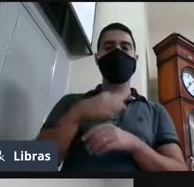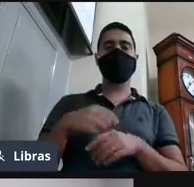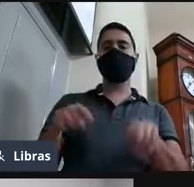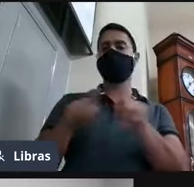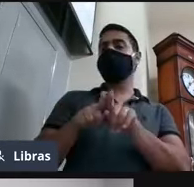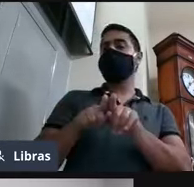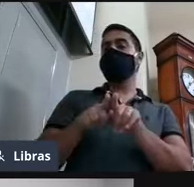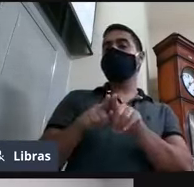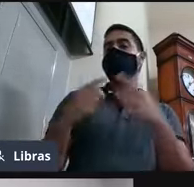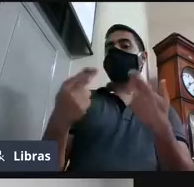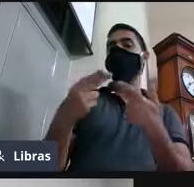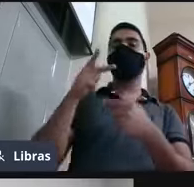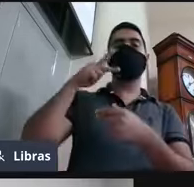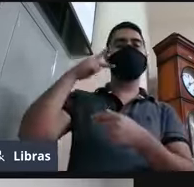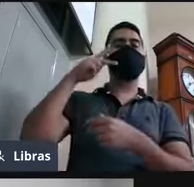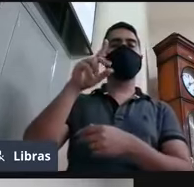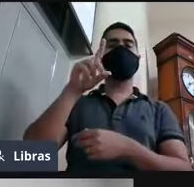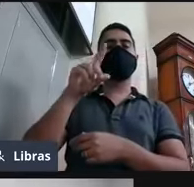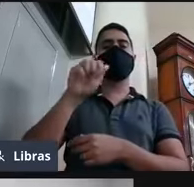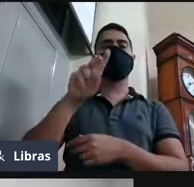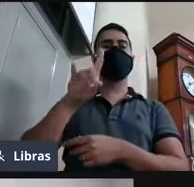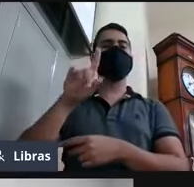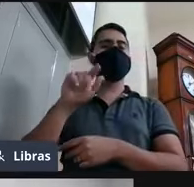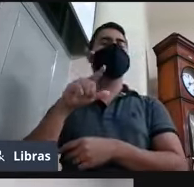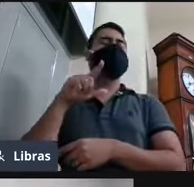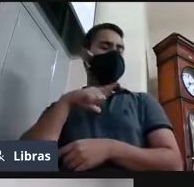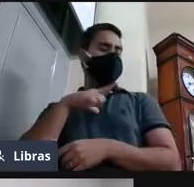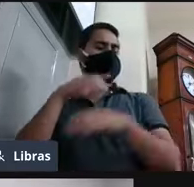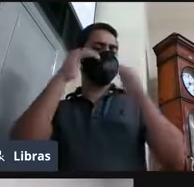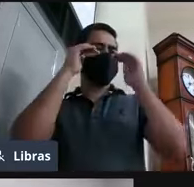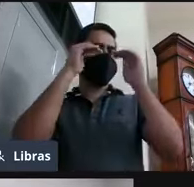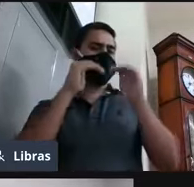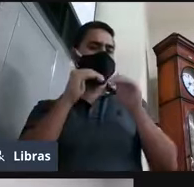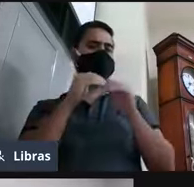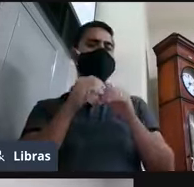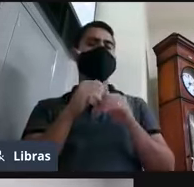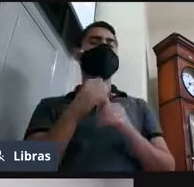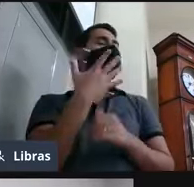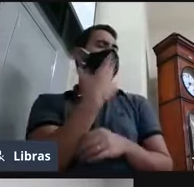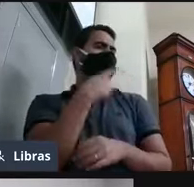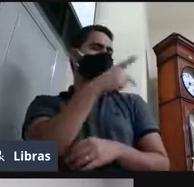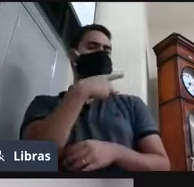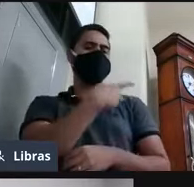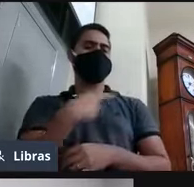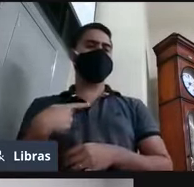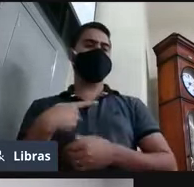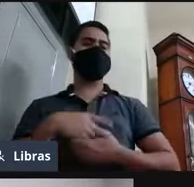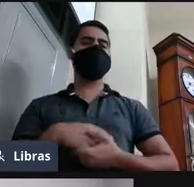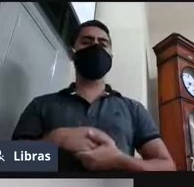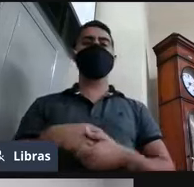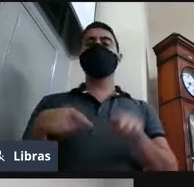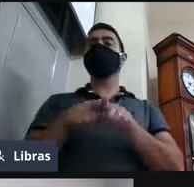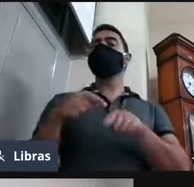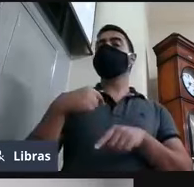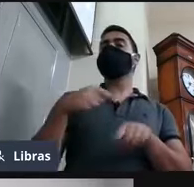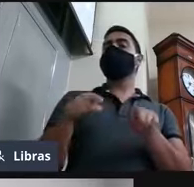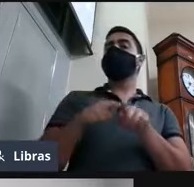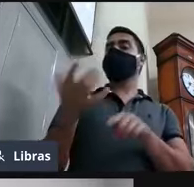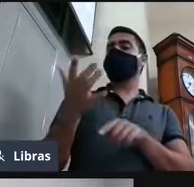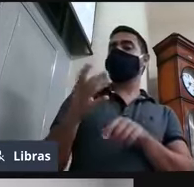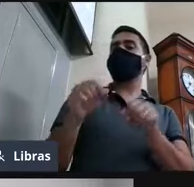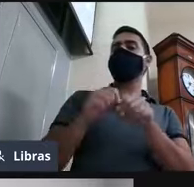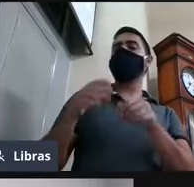nobre vereador David, a quem eu tenho todo respeito e admiração, está sendo acatado por Vossa Excelência. Eu também gostaria que meu